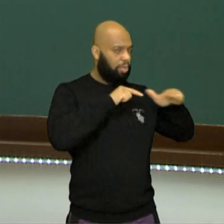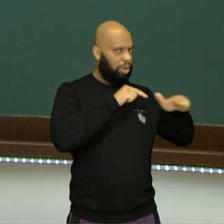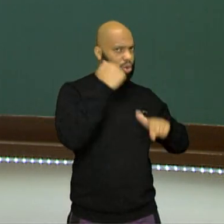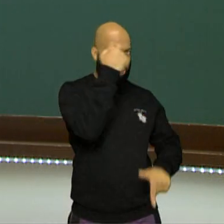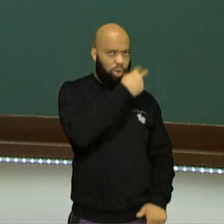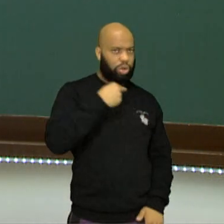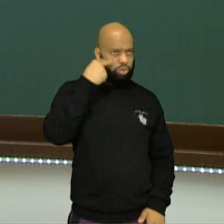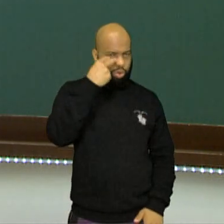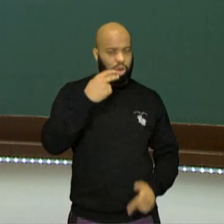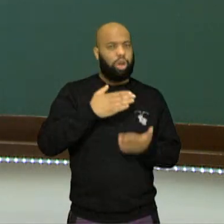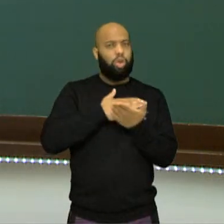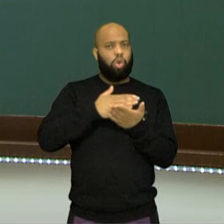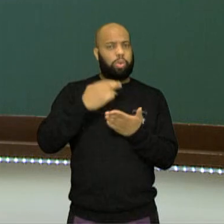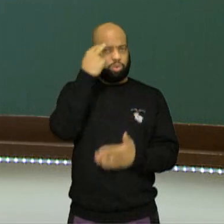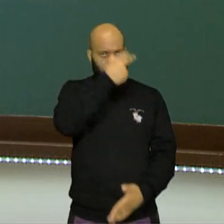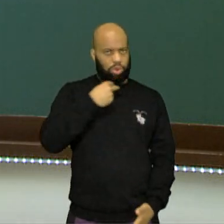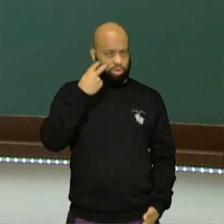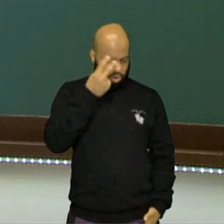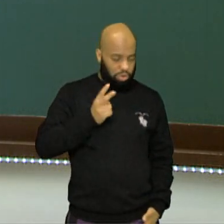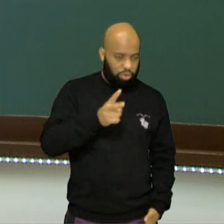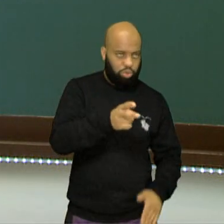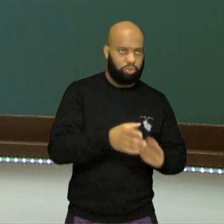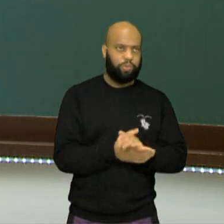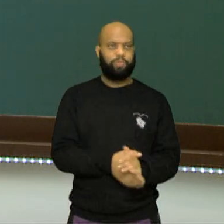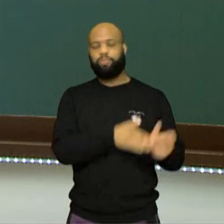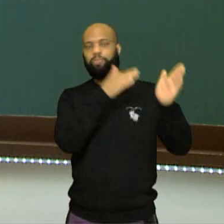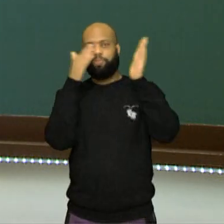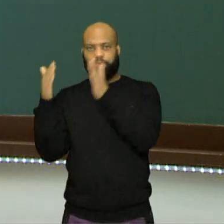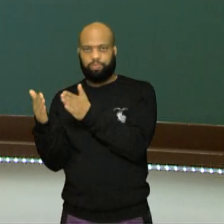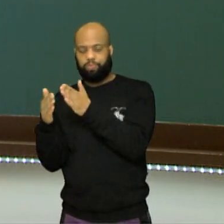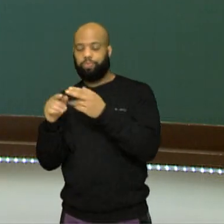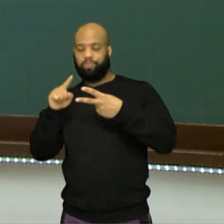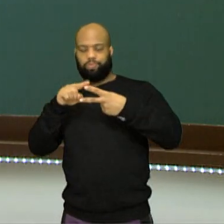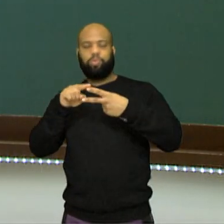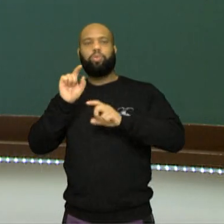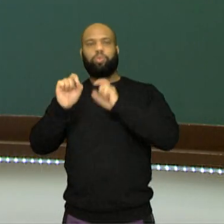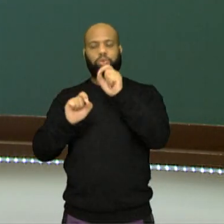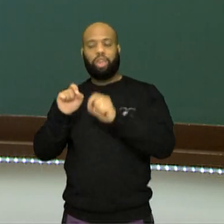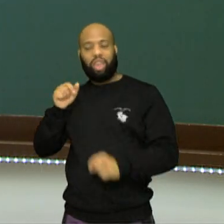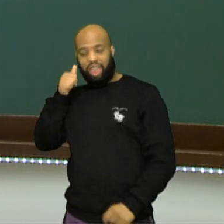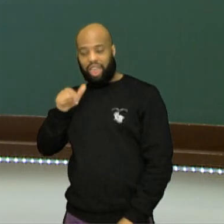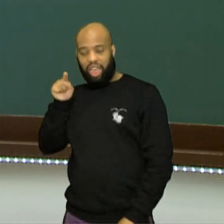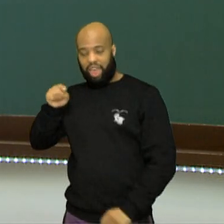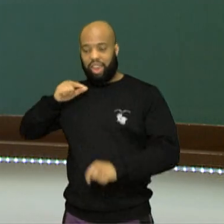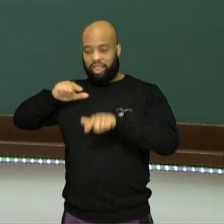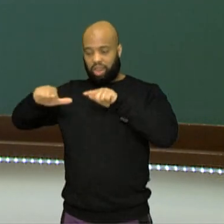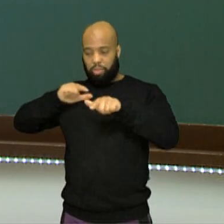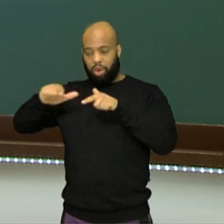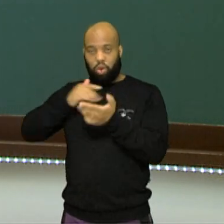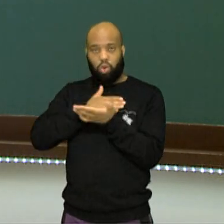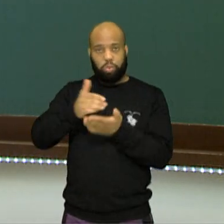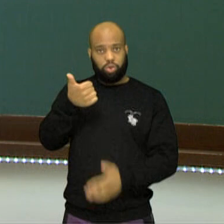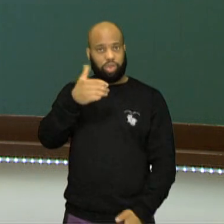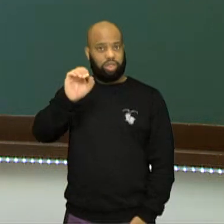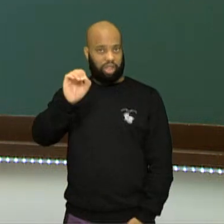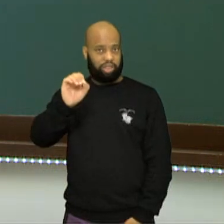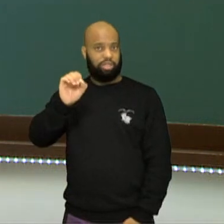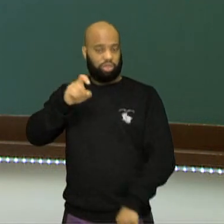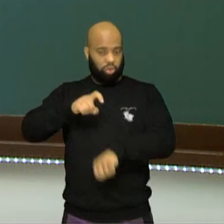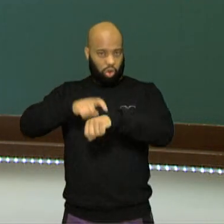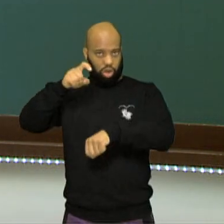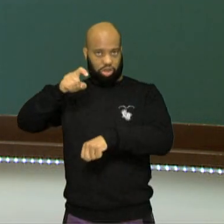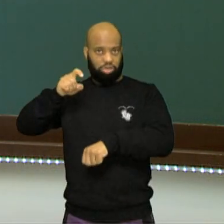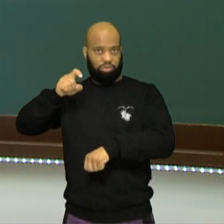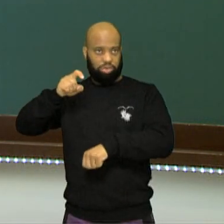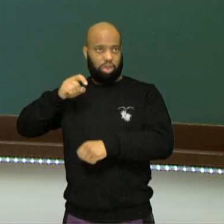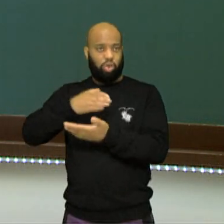horas atrás e continua. She has been working since 10 o'clock. Ela tem trabalhado desde as 10 horas, começou às